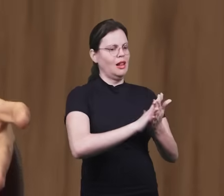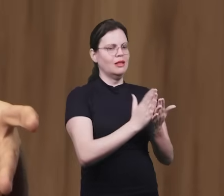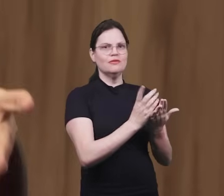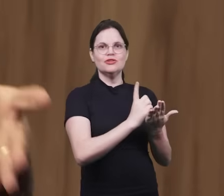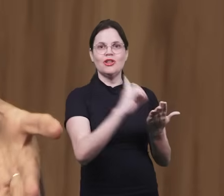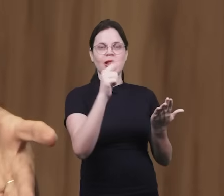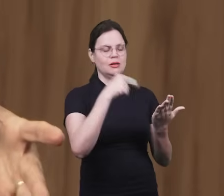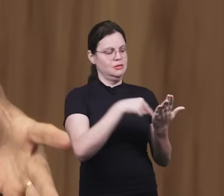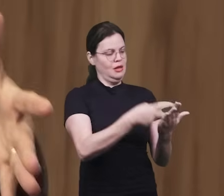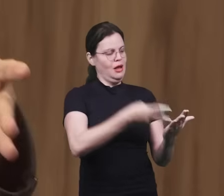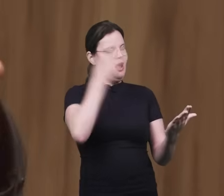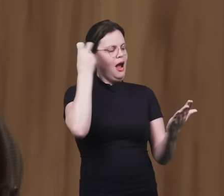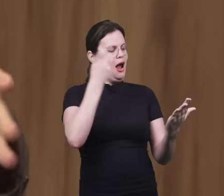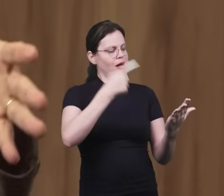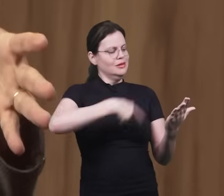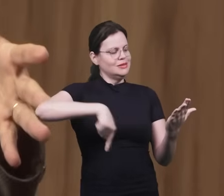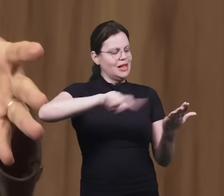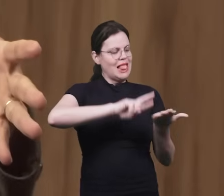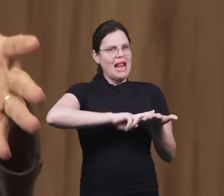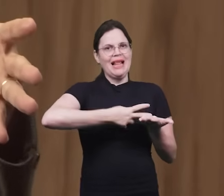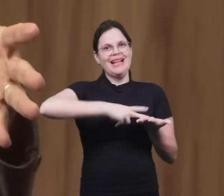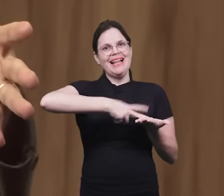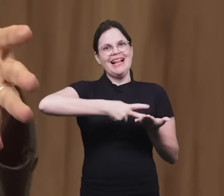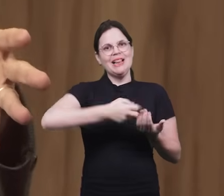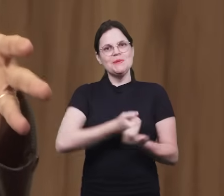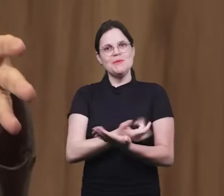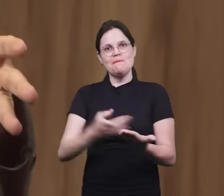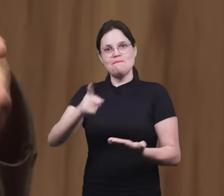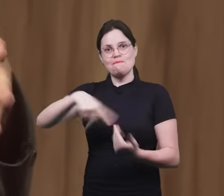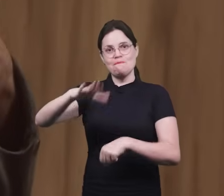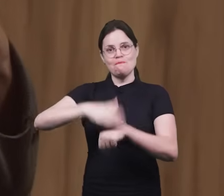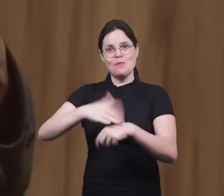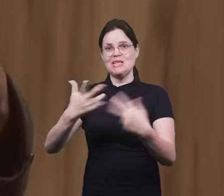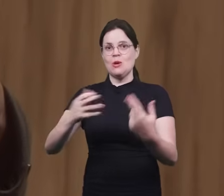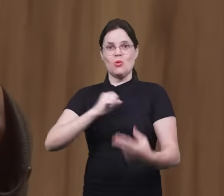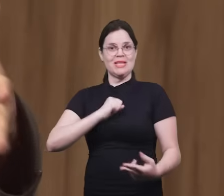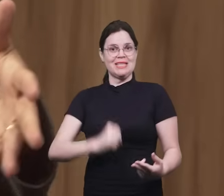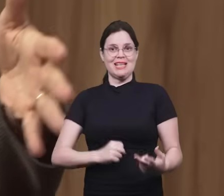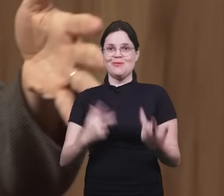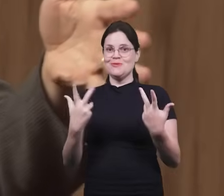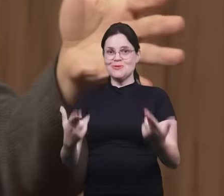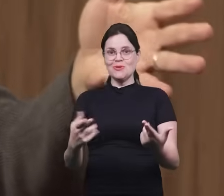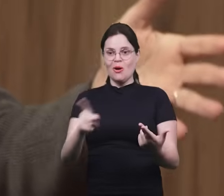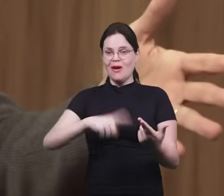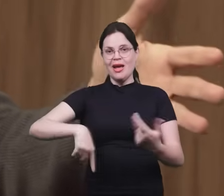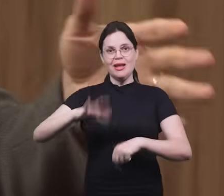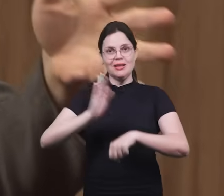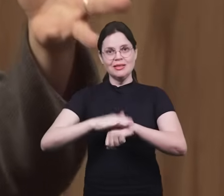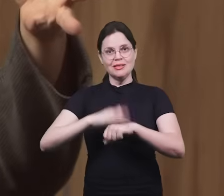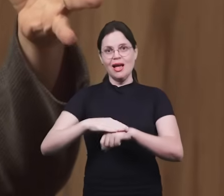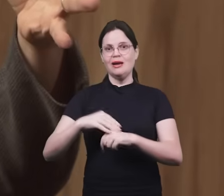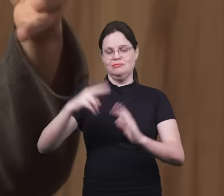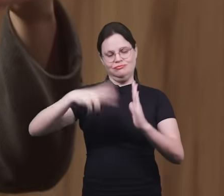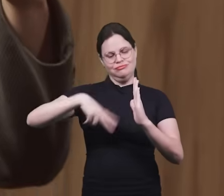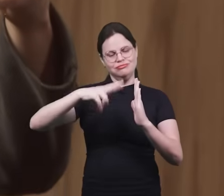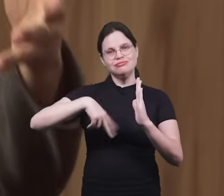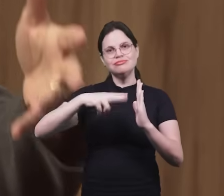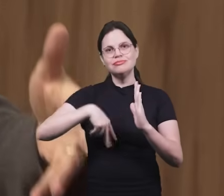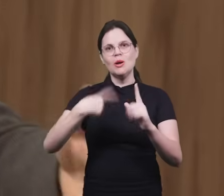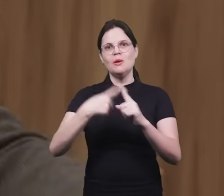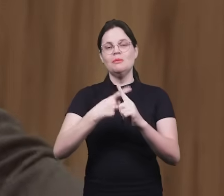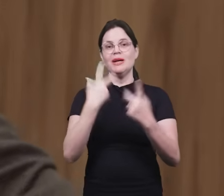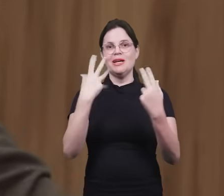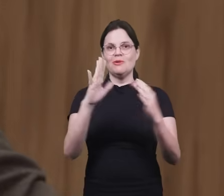crente, que era exatamente uma lembrança de que quando Jesus morreu na cruz, o véu do templo